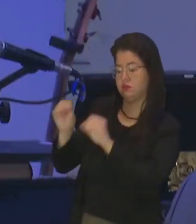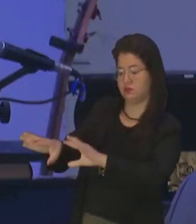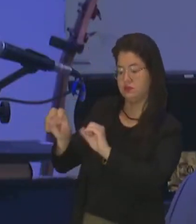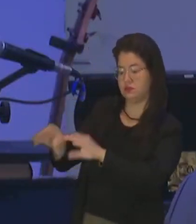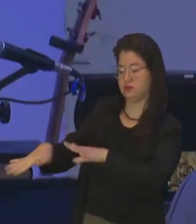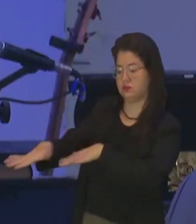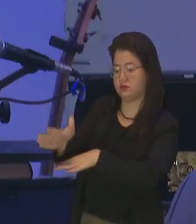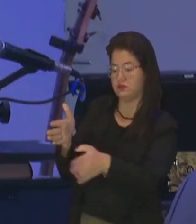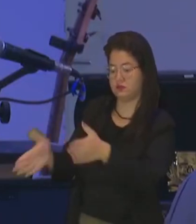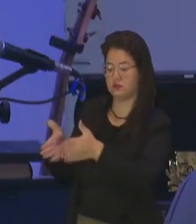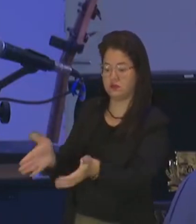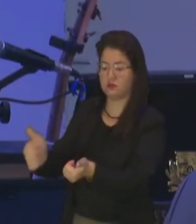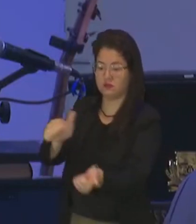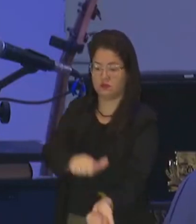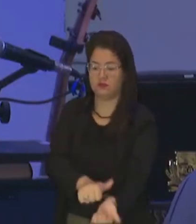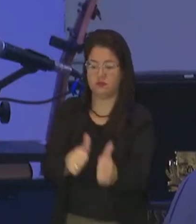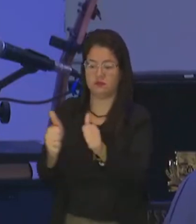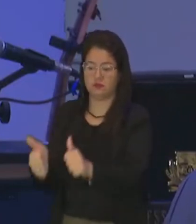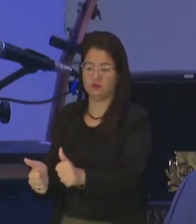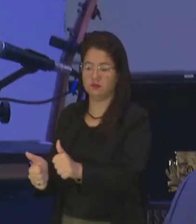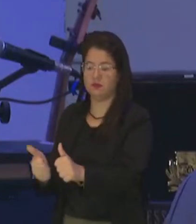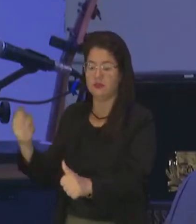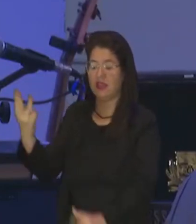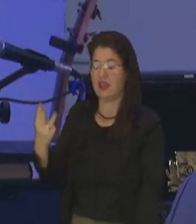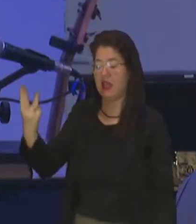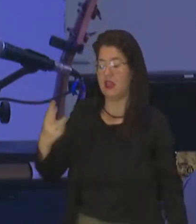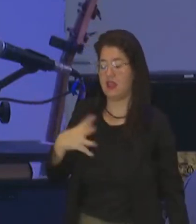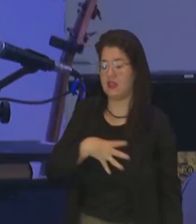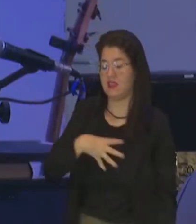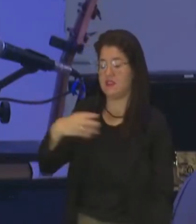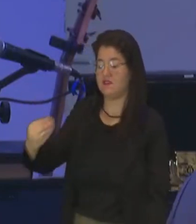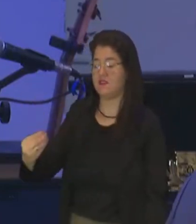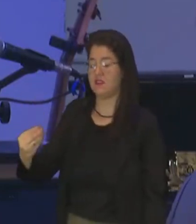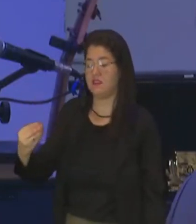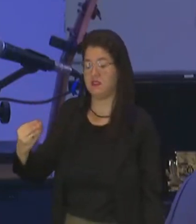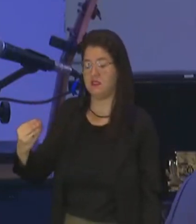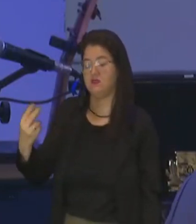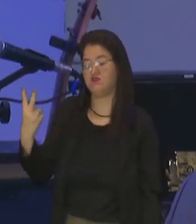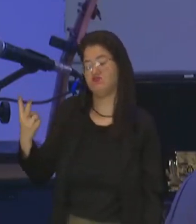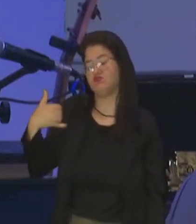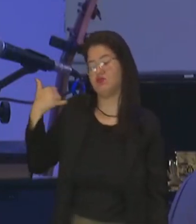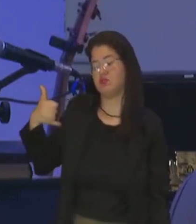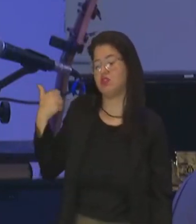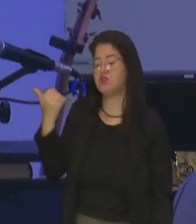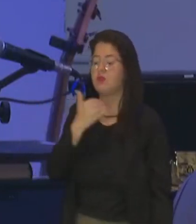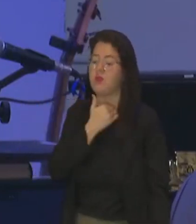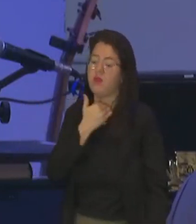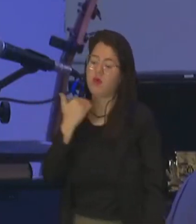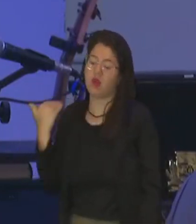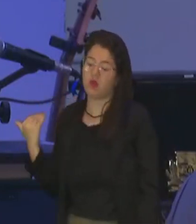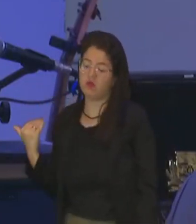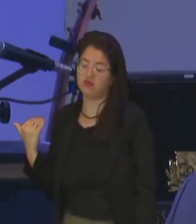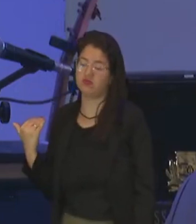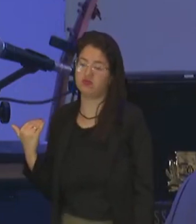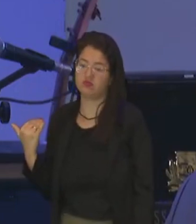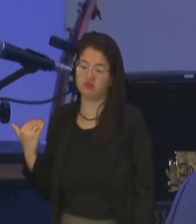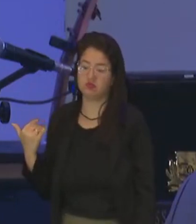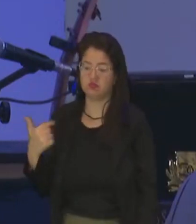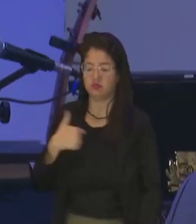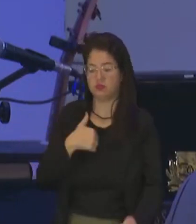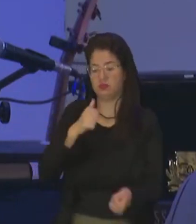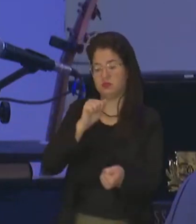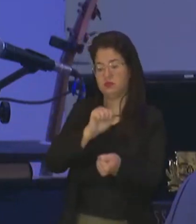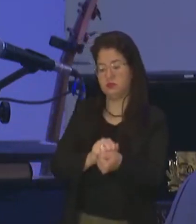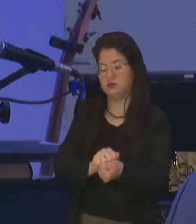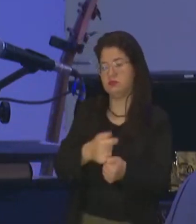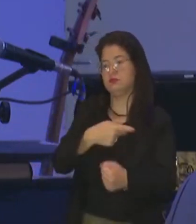batismo, a sua terceira filhinha, de 2 anos, faleceu. E eu, junto